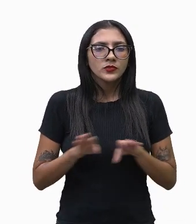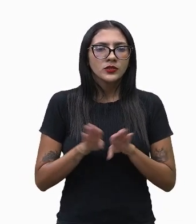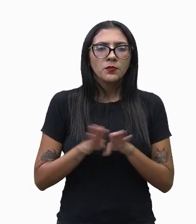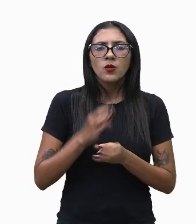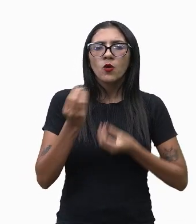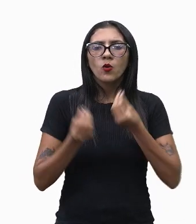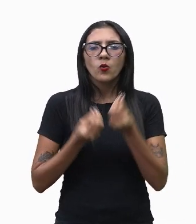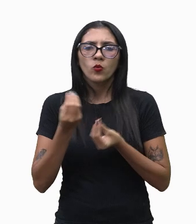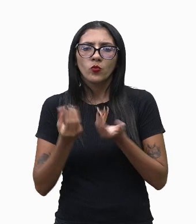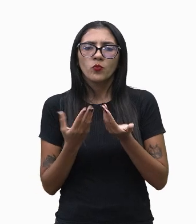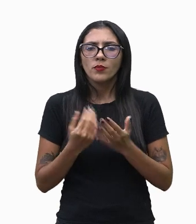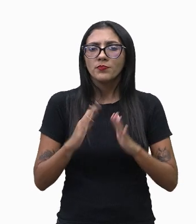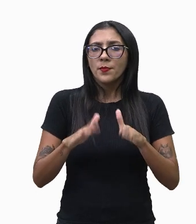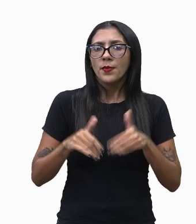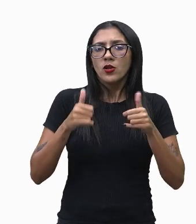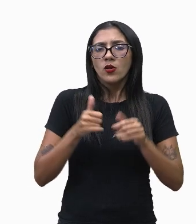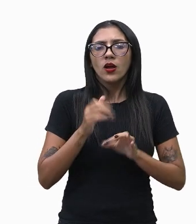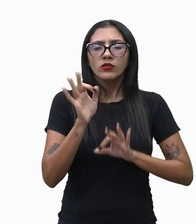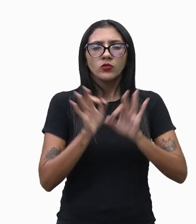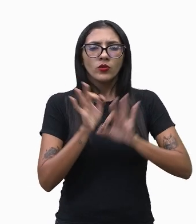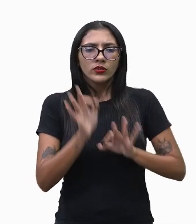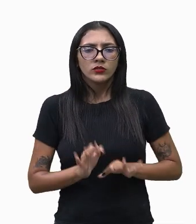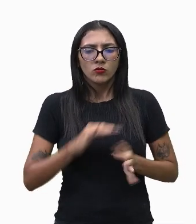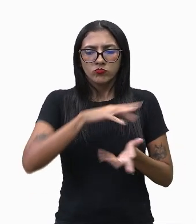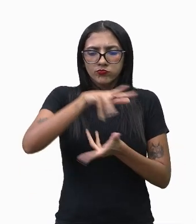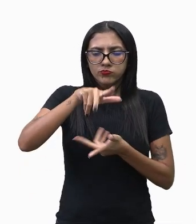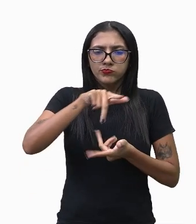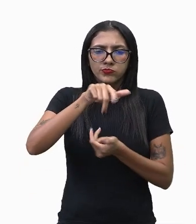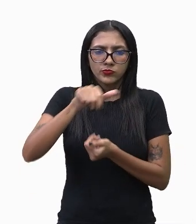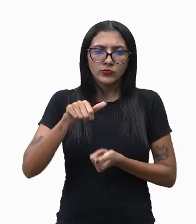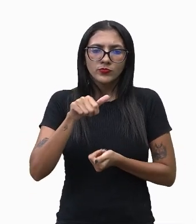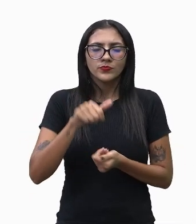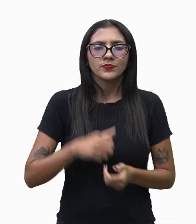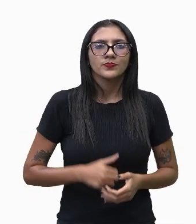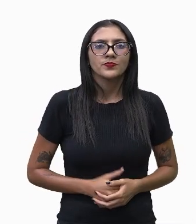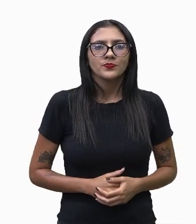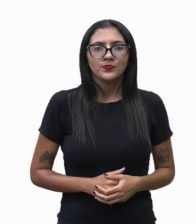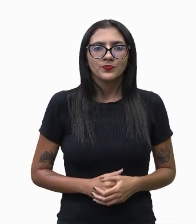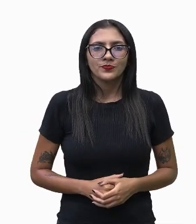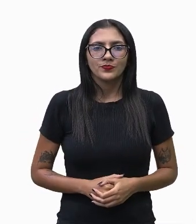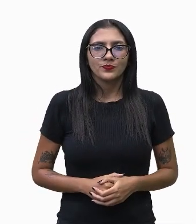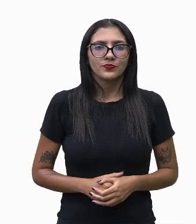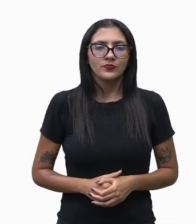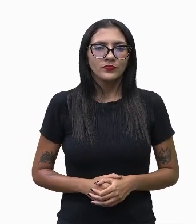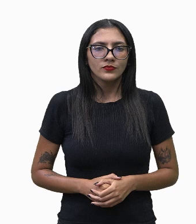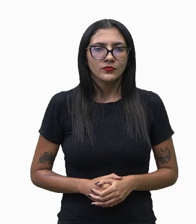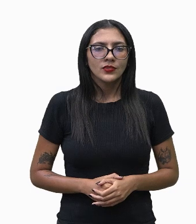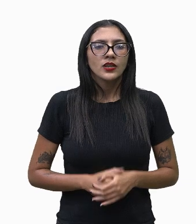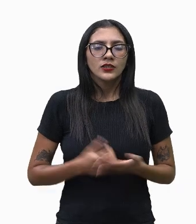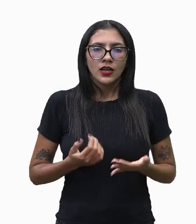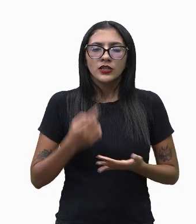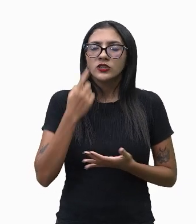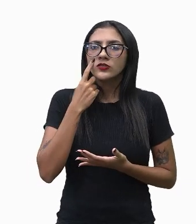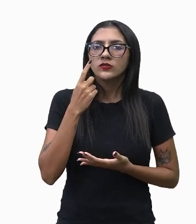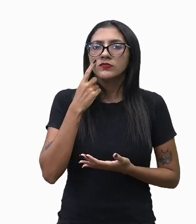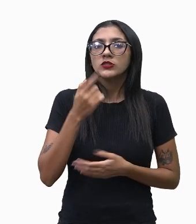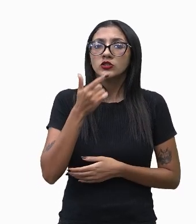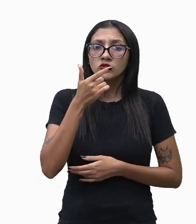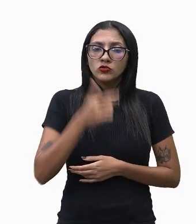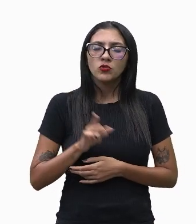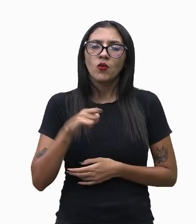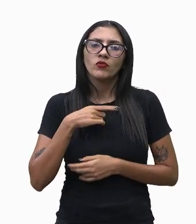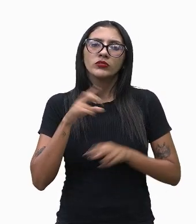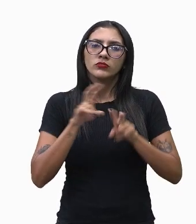coordenação internacional para o desenvolvimento sustentável. E aí a gente volta, né, durante as discussões da